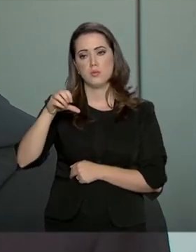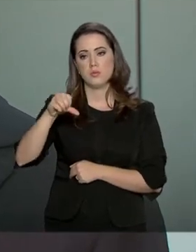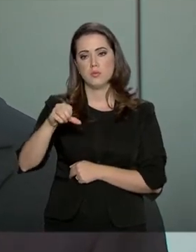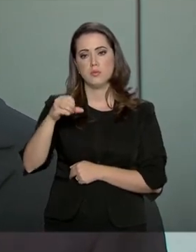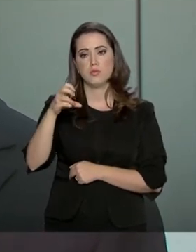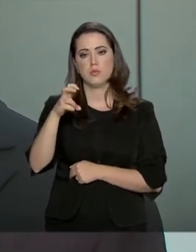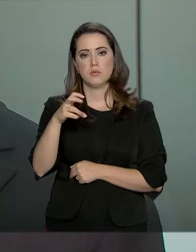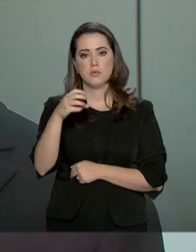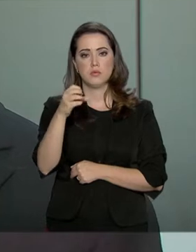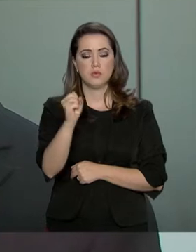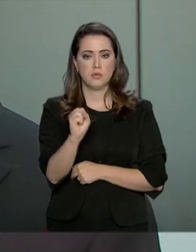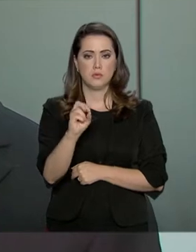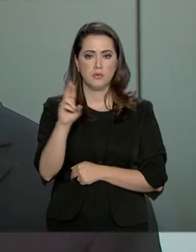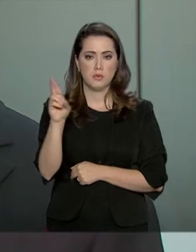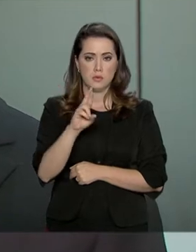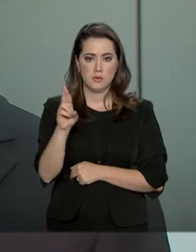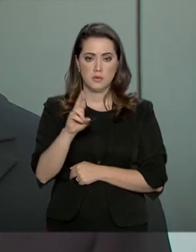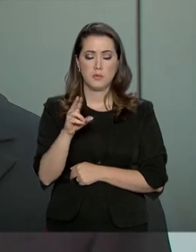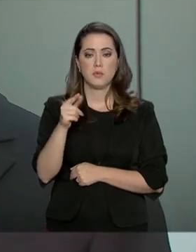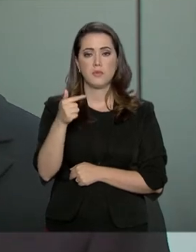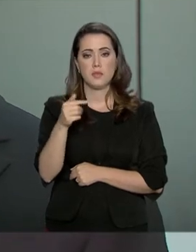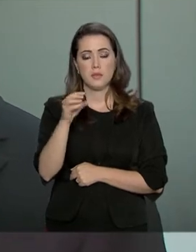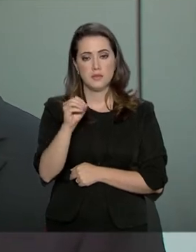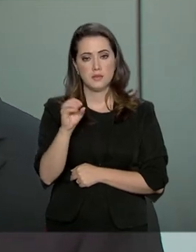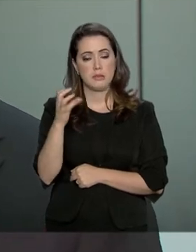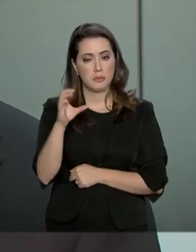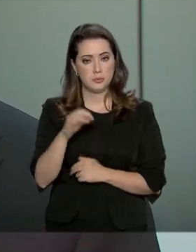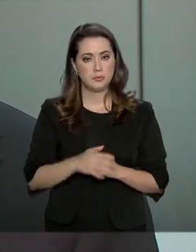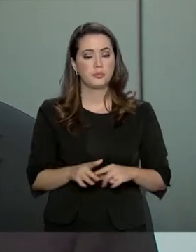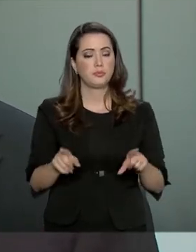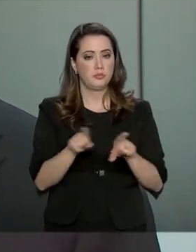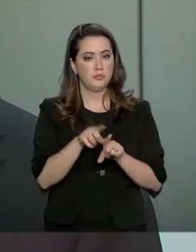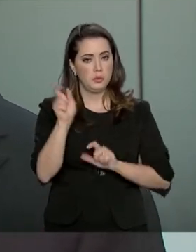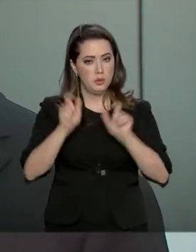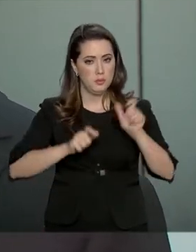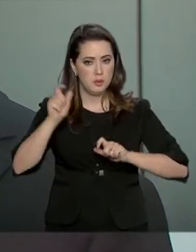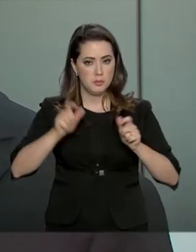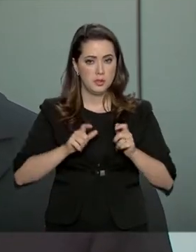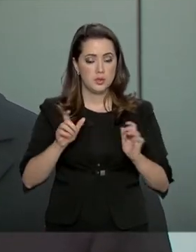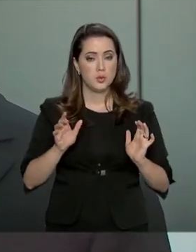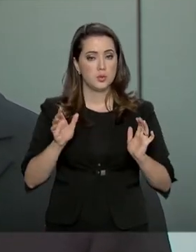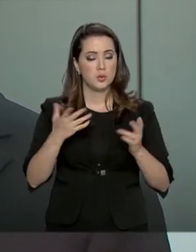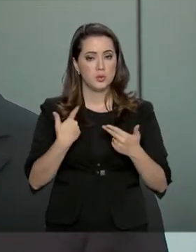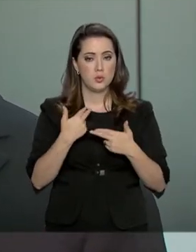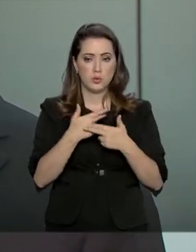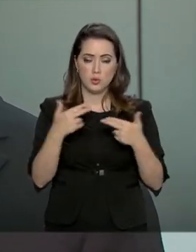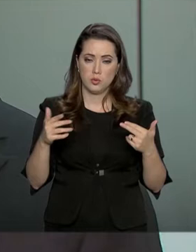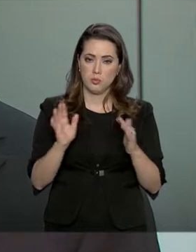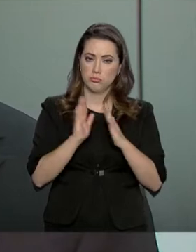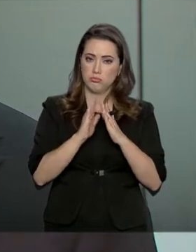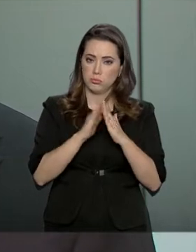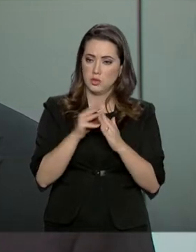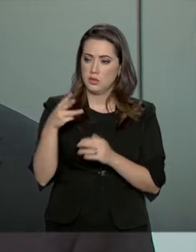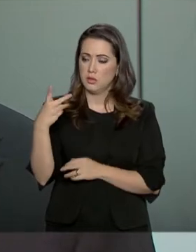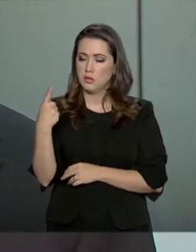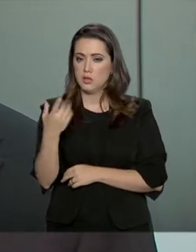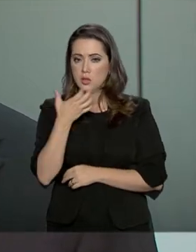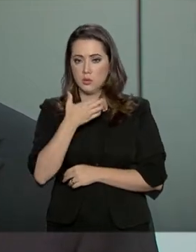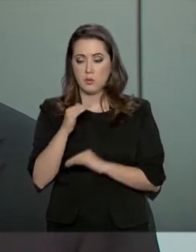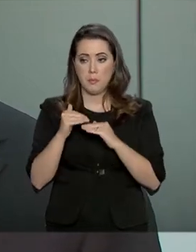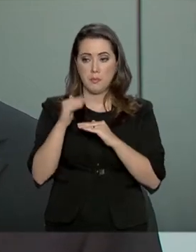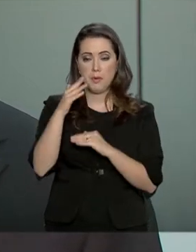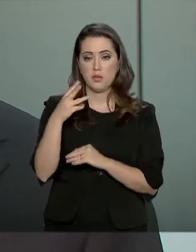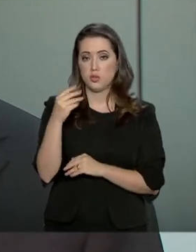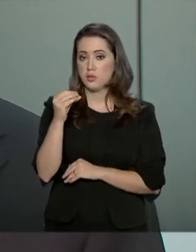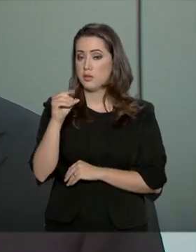1958 reais e setenta centavos é também aquele que tinham patrimônio em 31 de dezembro acima de